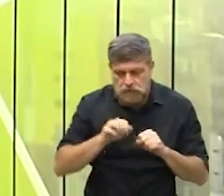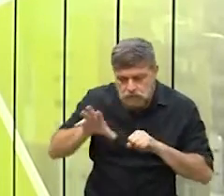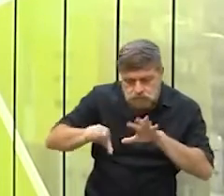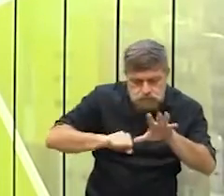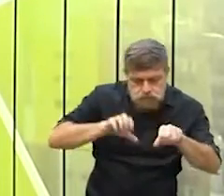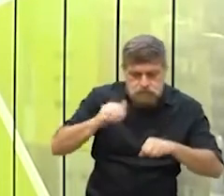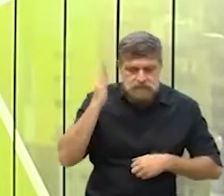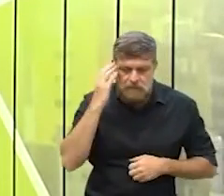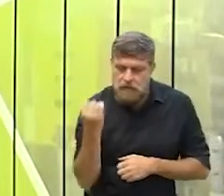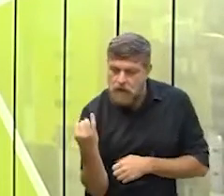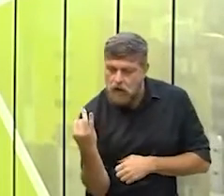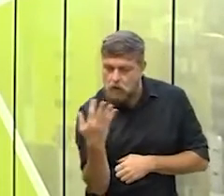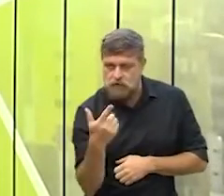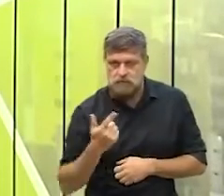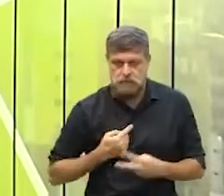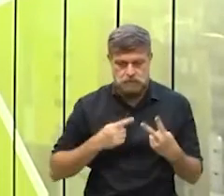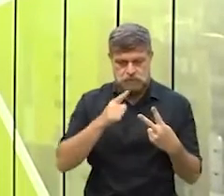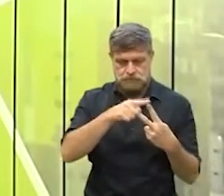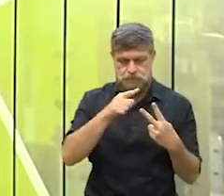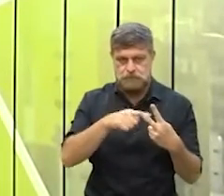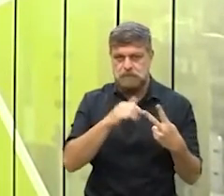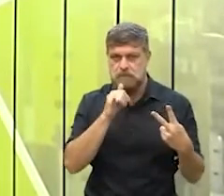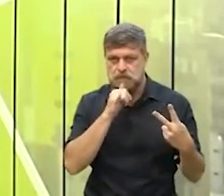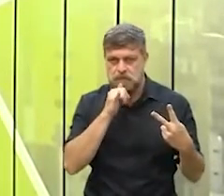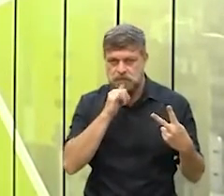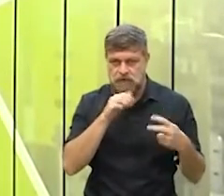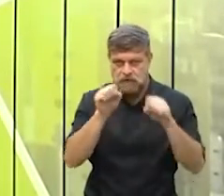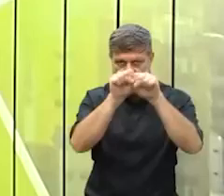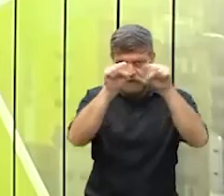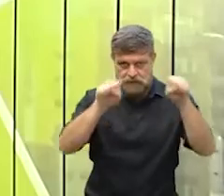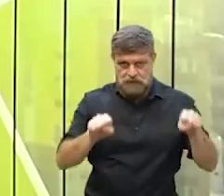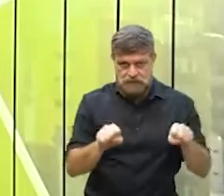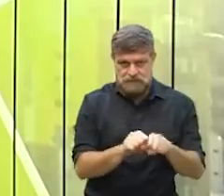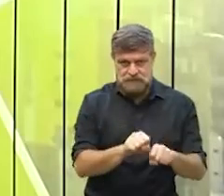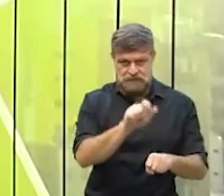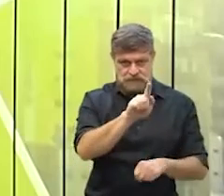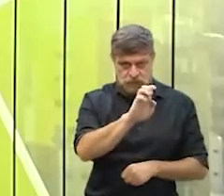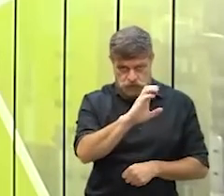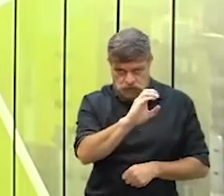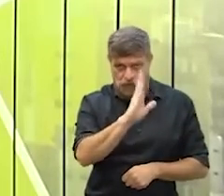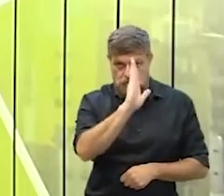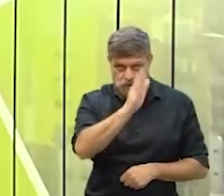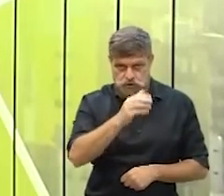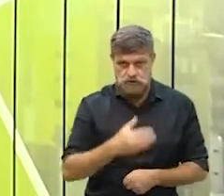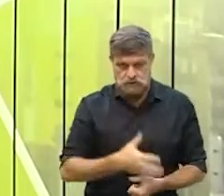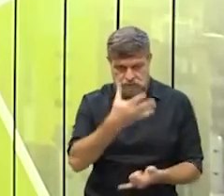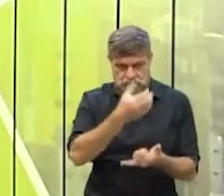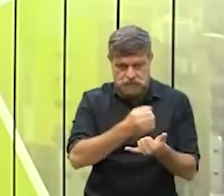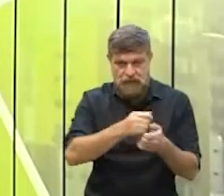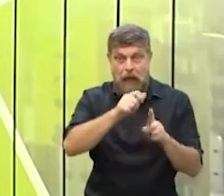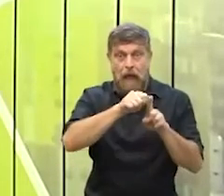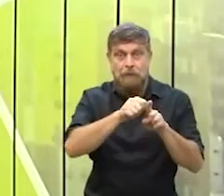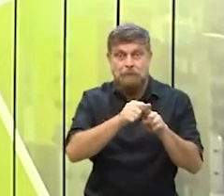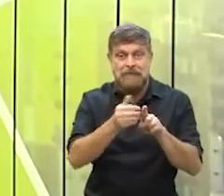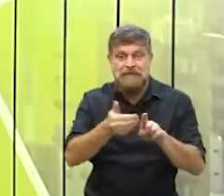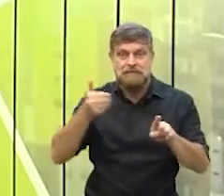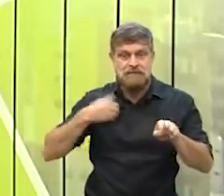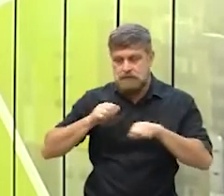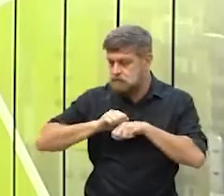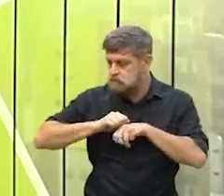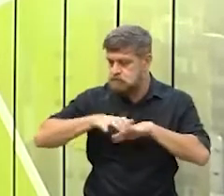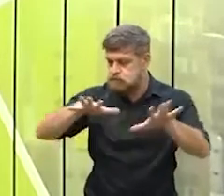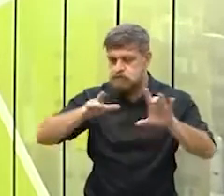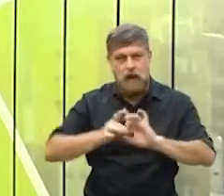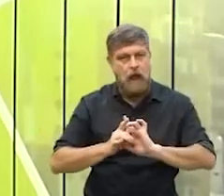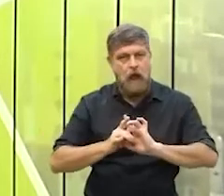utilidade. Até o momento eu citei 2 exemplos, o CISGEL, que já está disponível, foi lançado no mês passado,